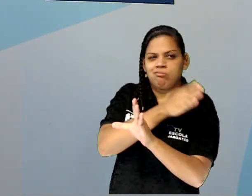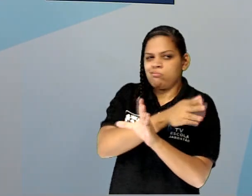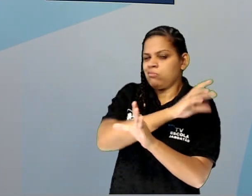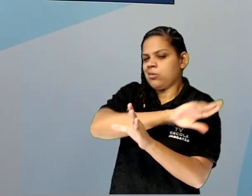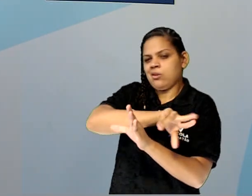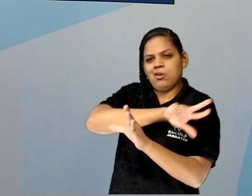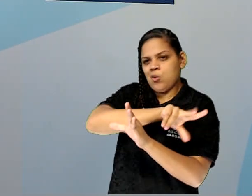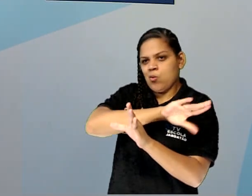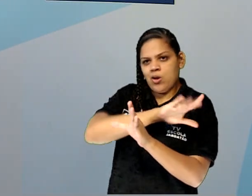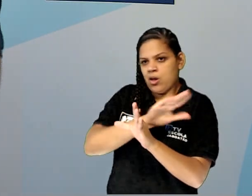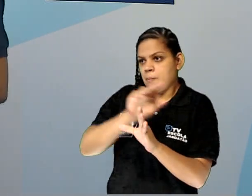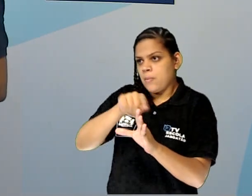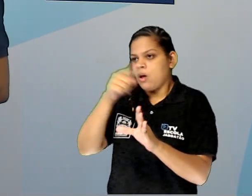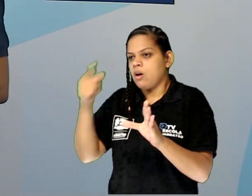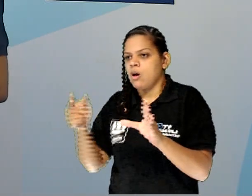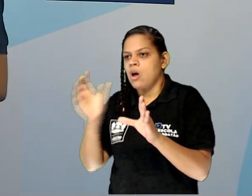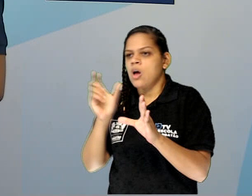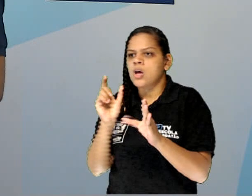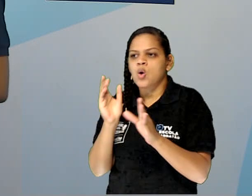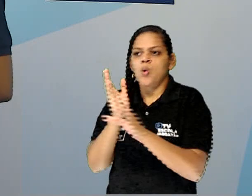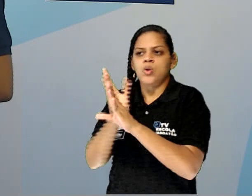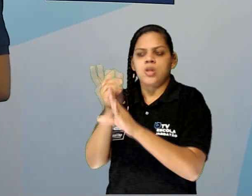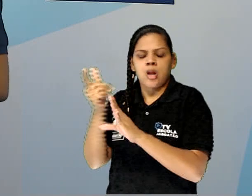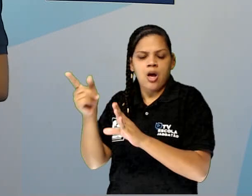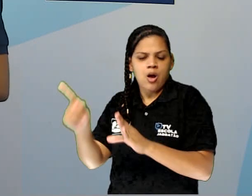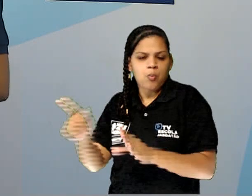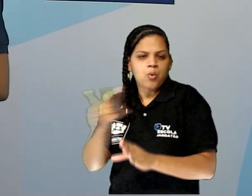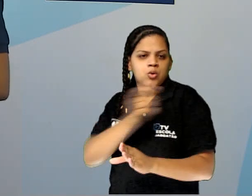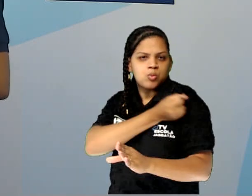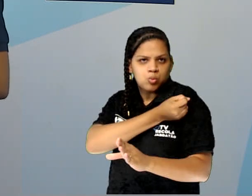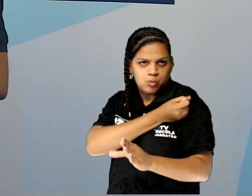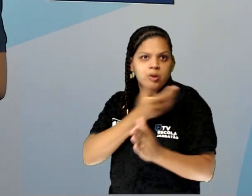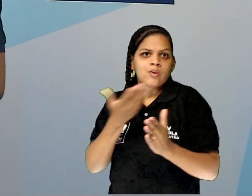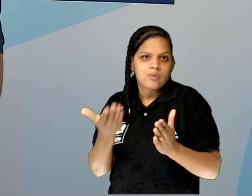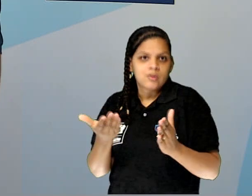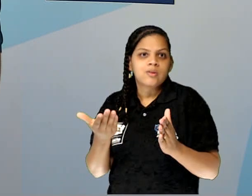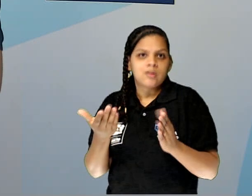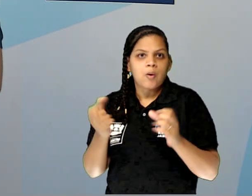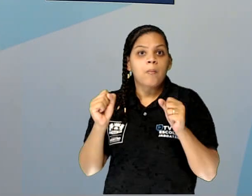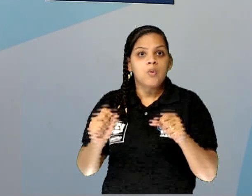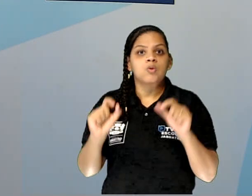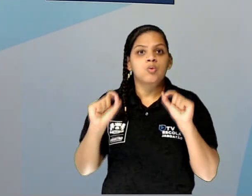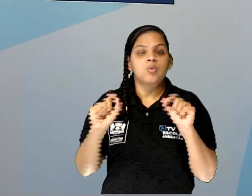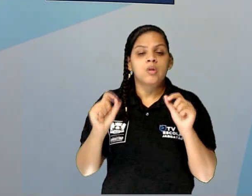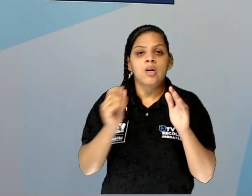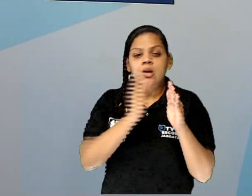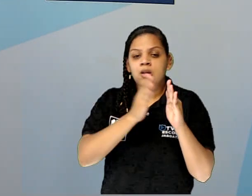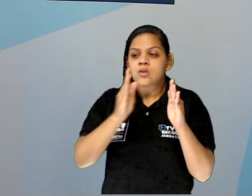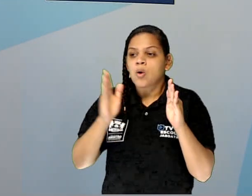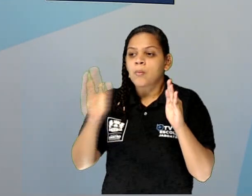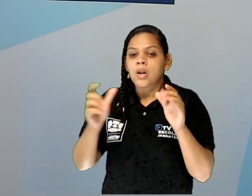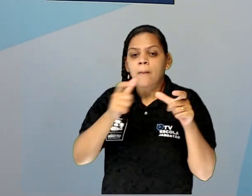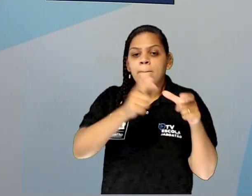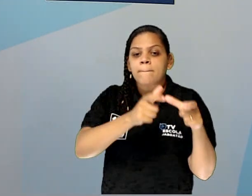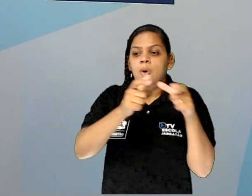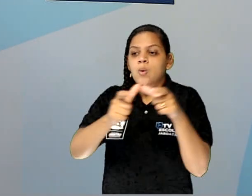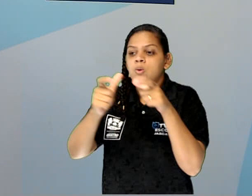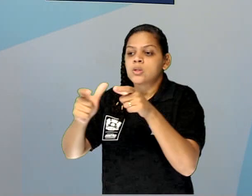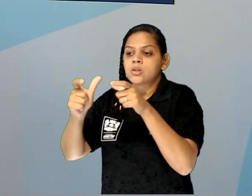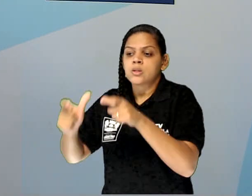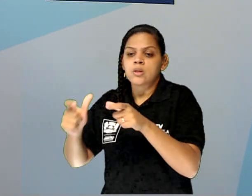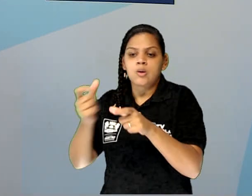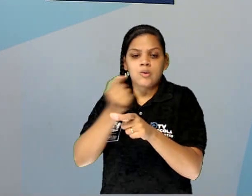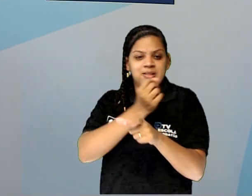determinarmos o próximo termo. Pode-se determinar o valor de um elemento da sequência apenas pela sua posição. Tá? Então, eu não